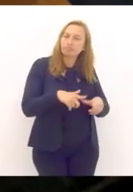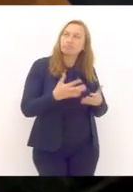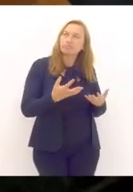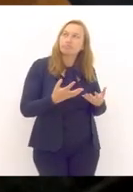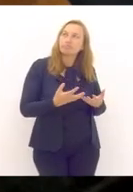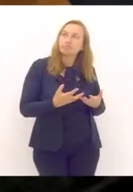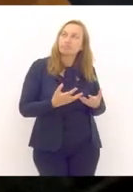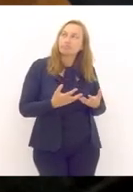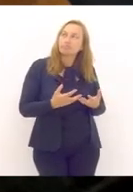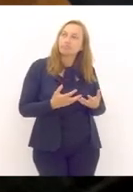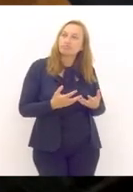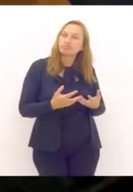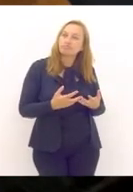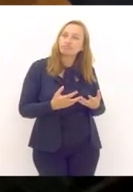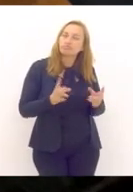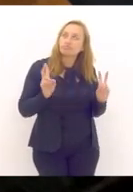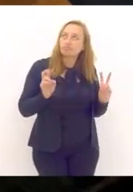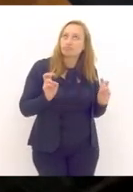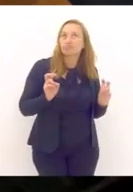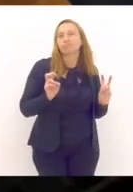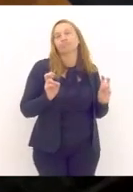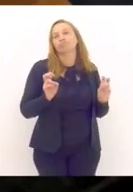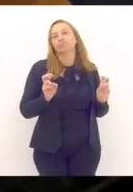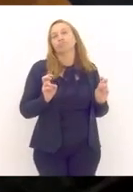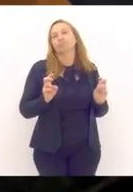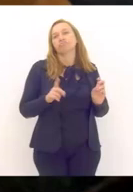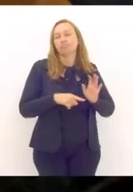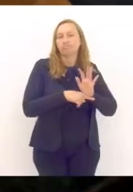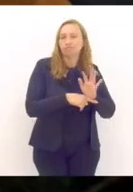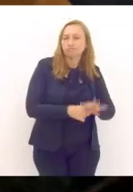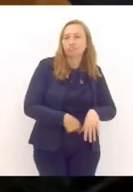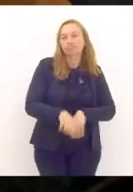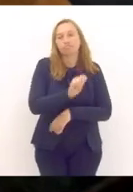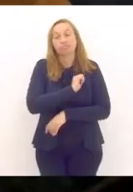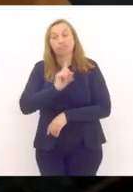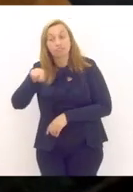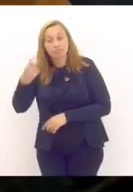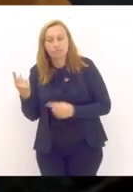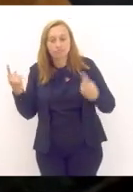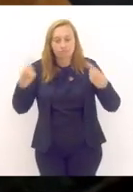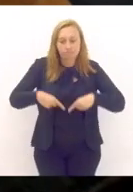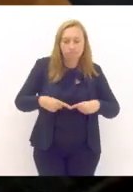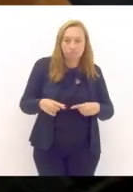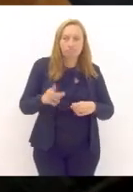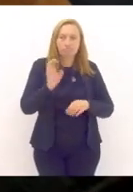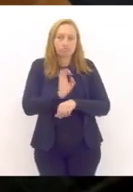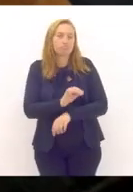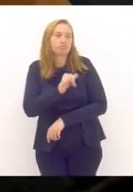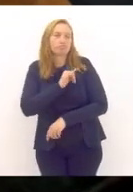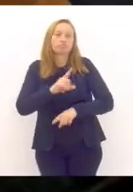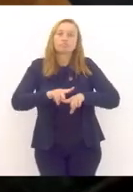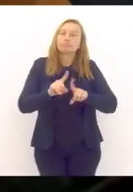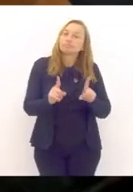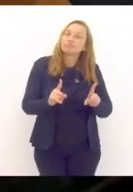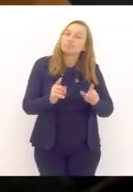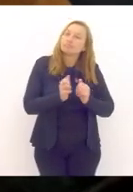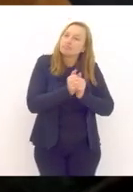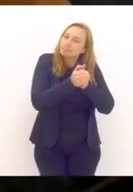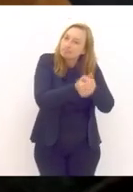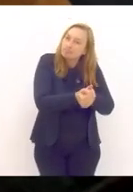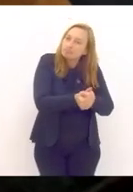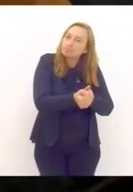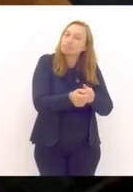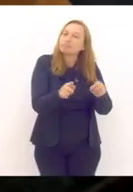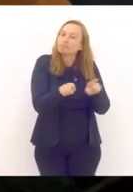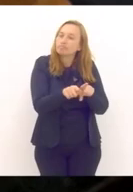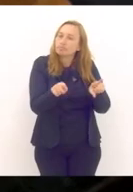do contábil, da questão da recuperação fiscal e dos outros desafios que o Estado tem, mas que a gente acompanhe o